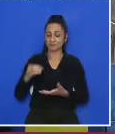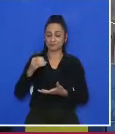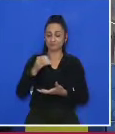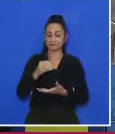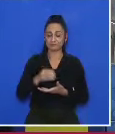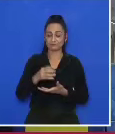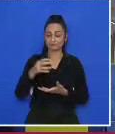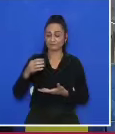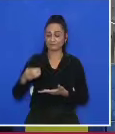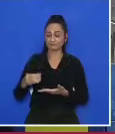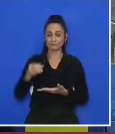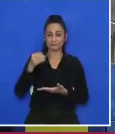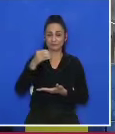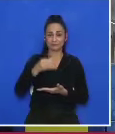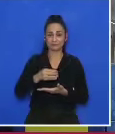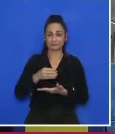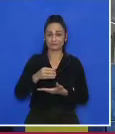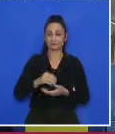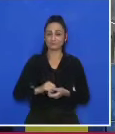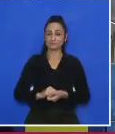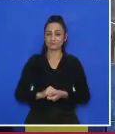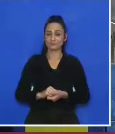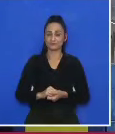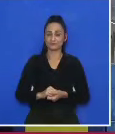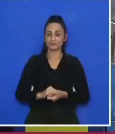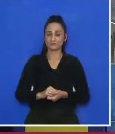do receptáculo ou do suporte inferior.